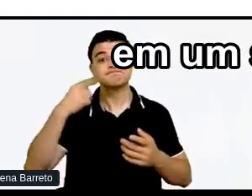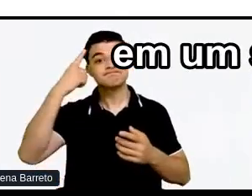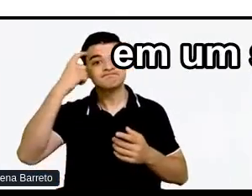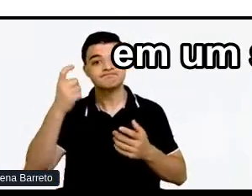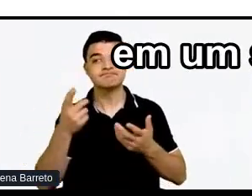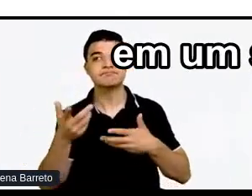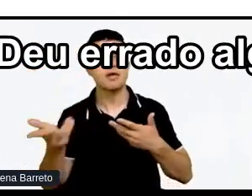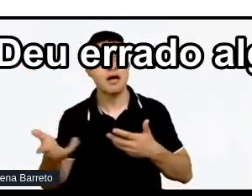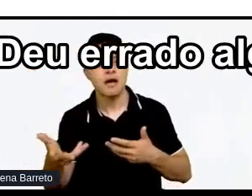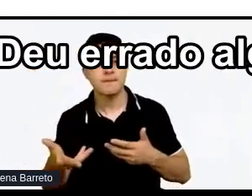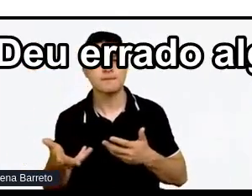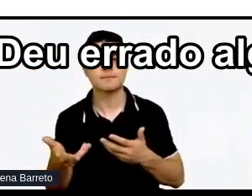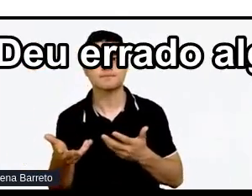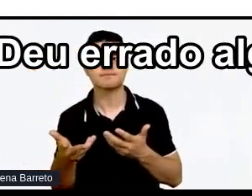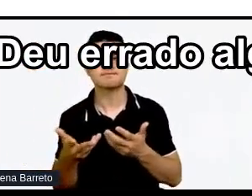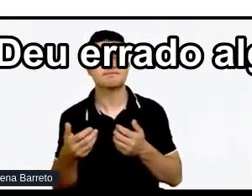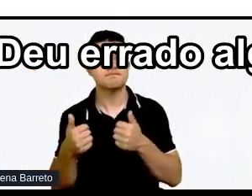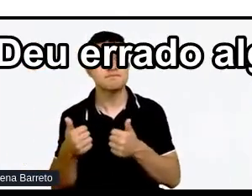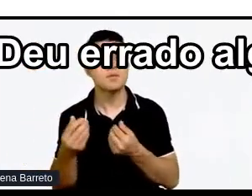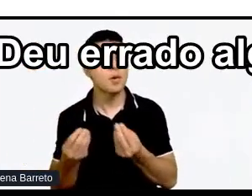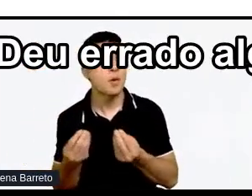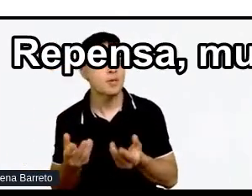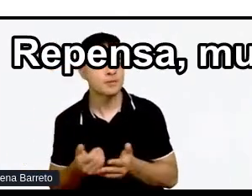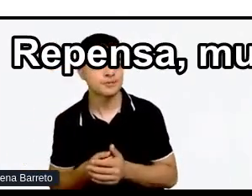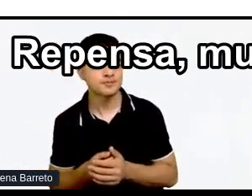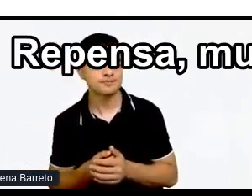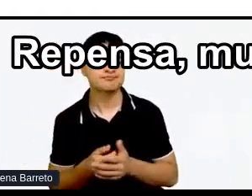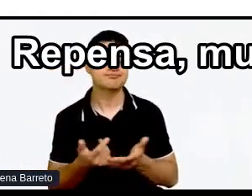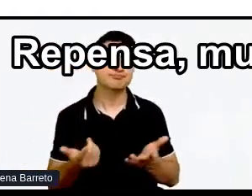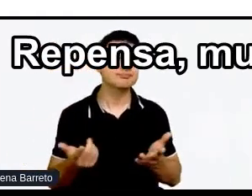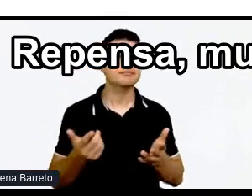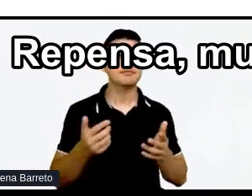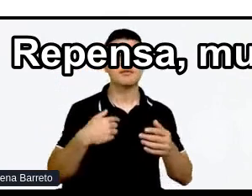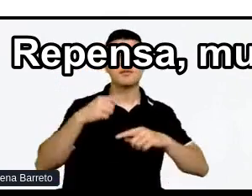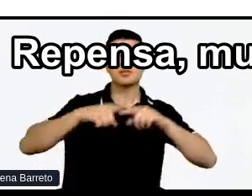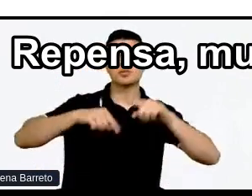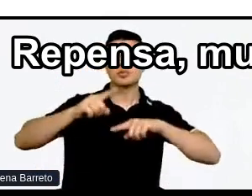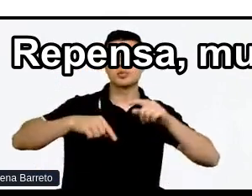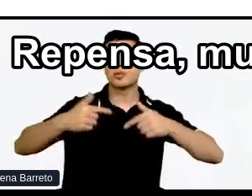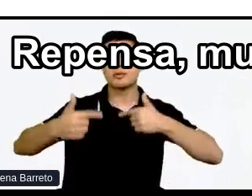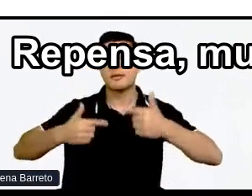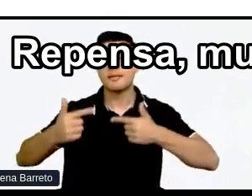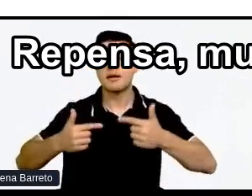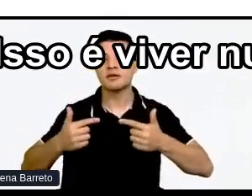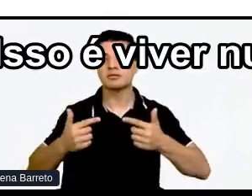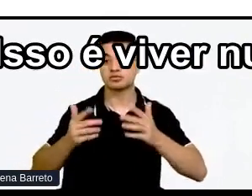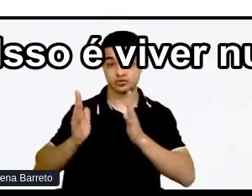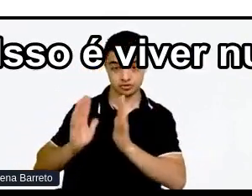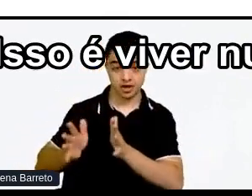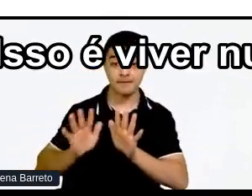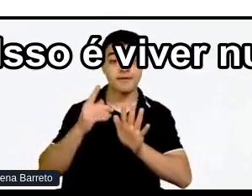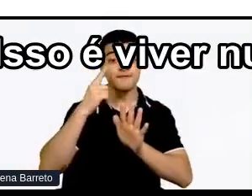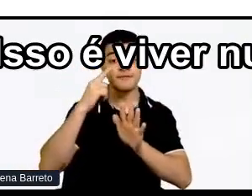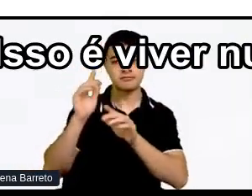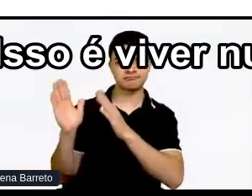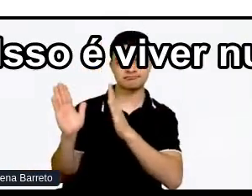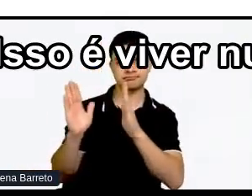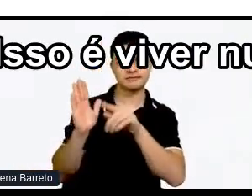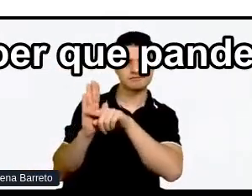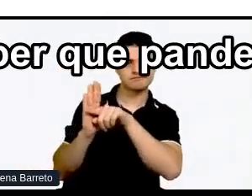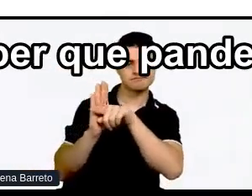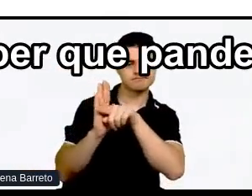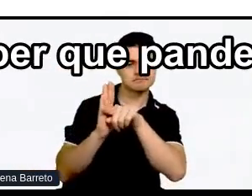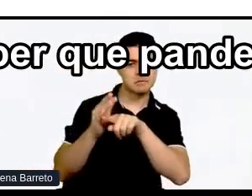projeto, em um serviço? Deu errado algumas coisas? Repensa, muda, flexibiliza. E isso é viver no mundo